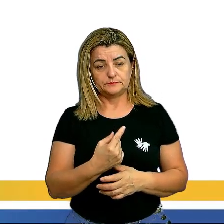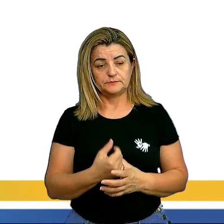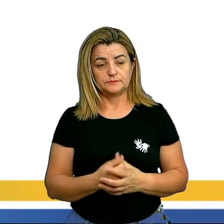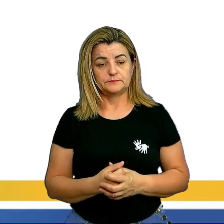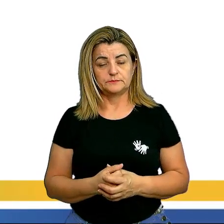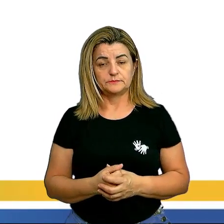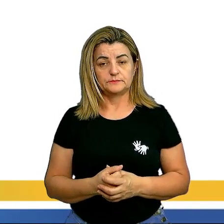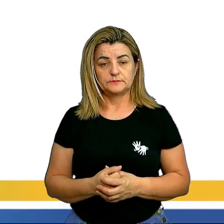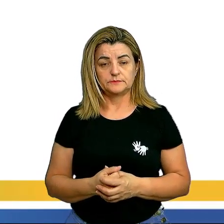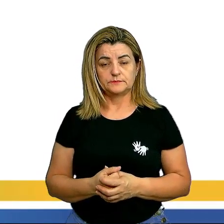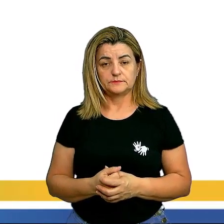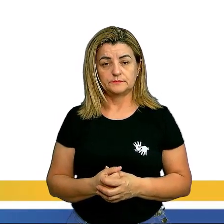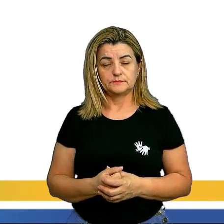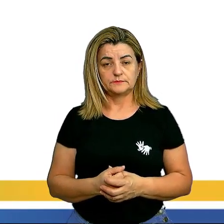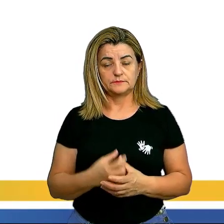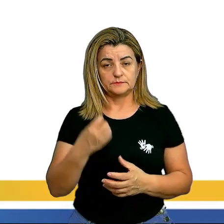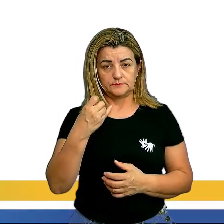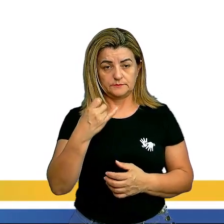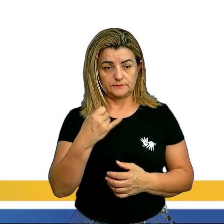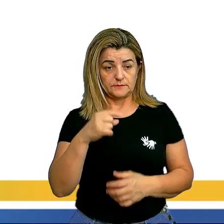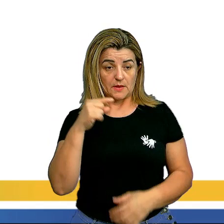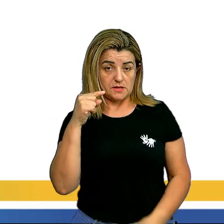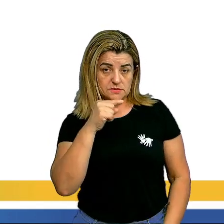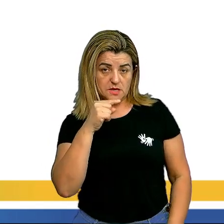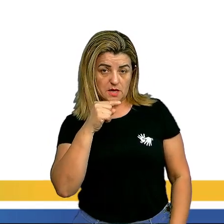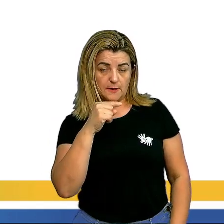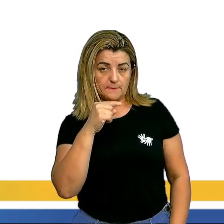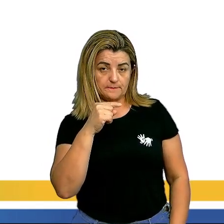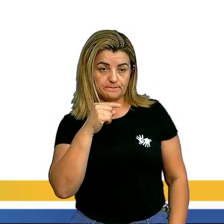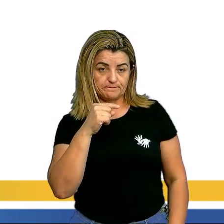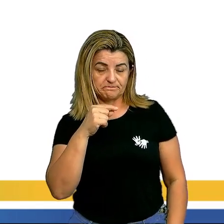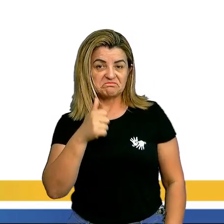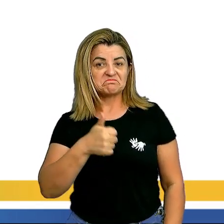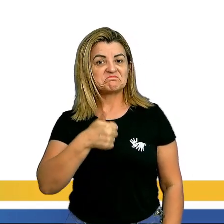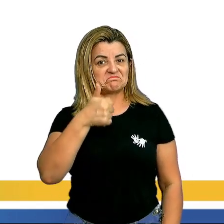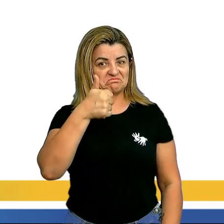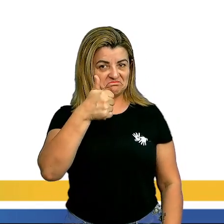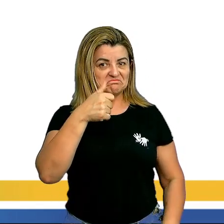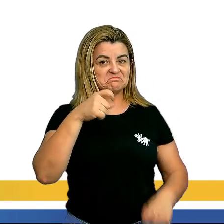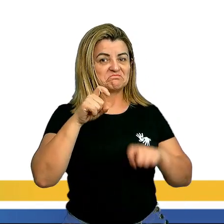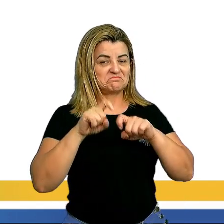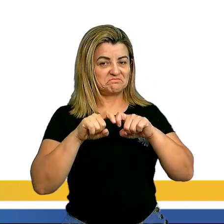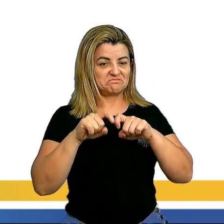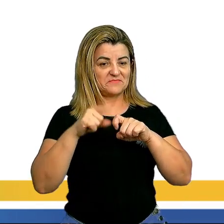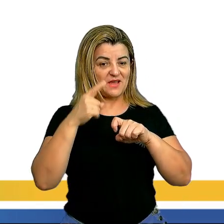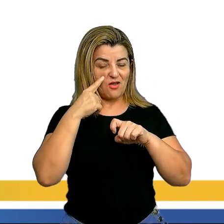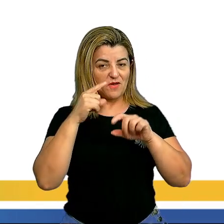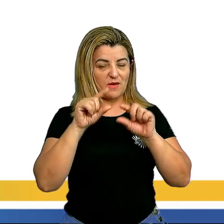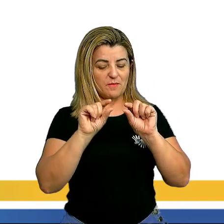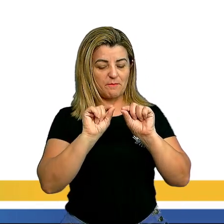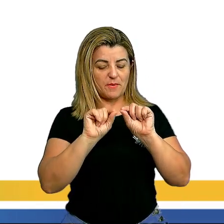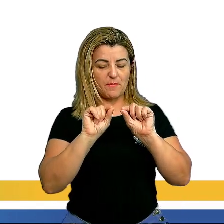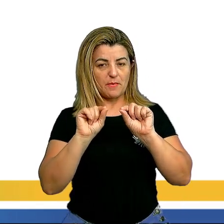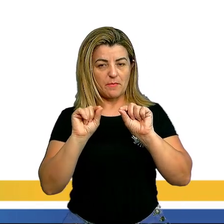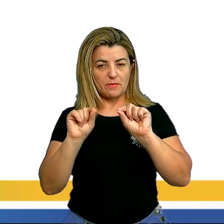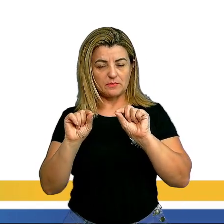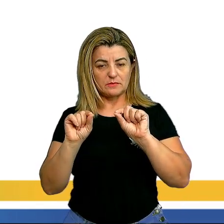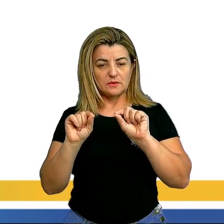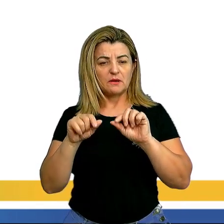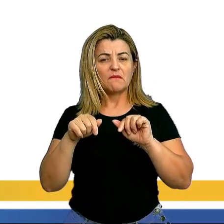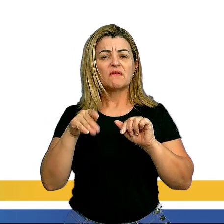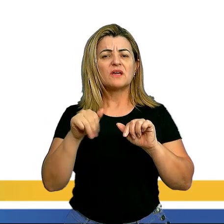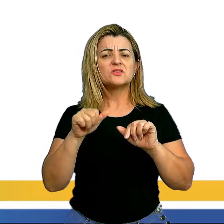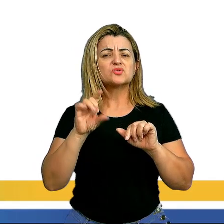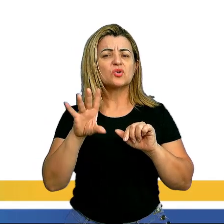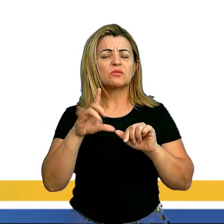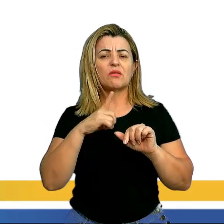a questão. Se ele está me falando que isso aqui é bem sucedido, então eu vou atrás das linhas pontilhadas. Quem aqui só tem linhas